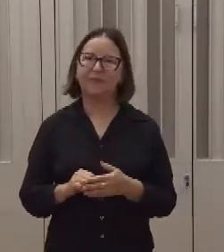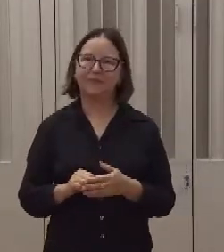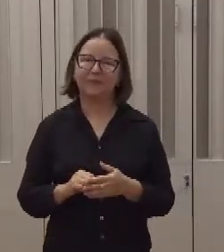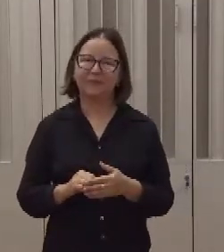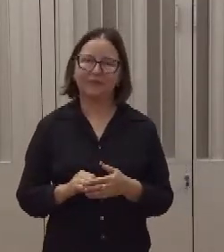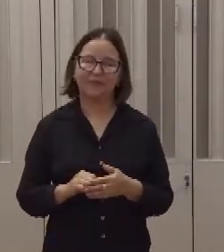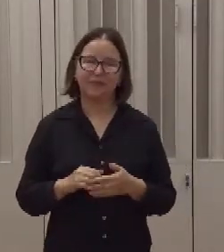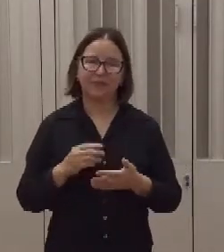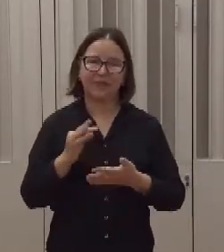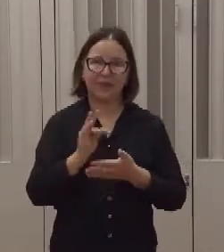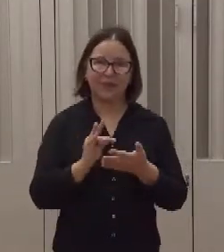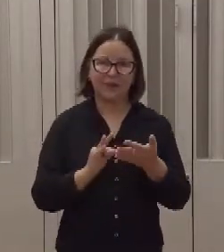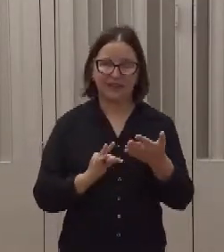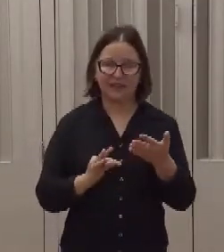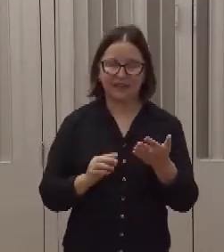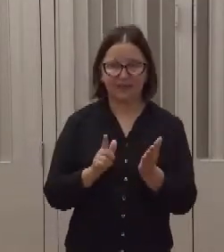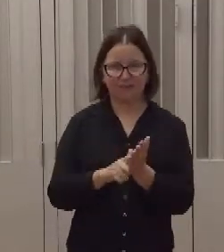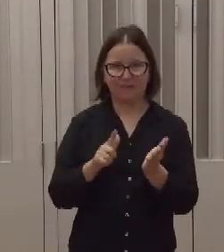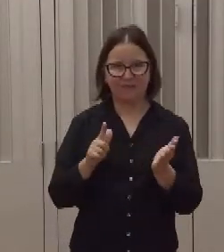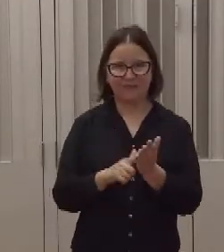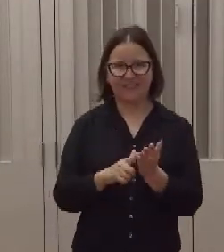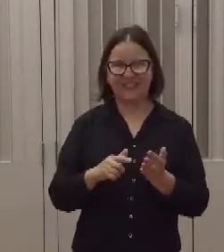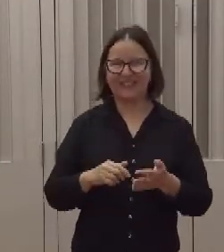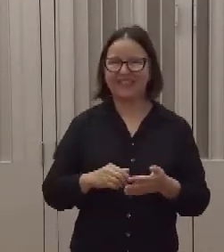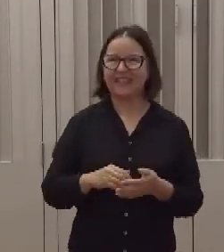texto do nosso boletim.